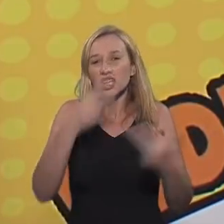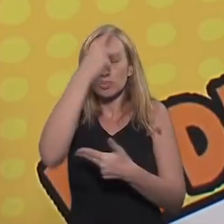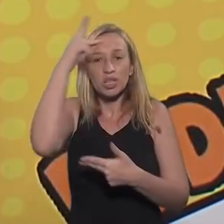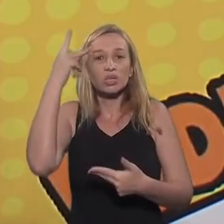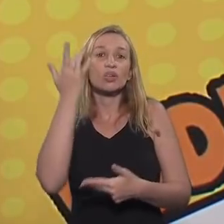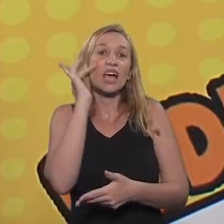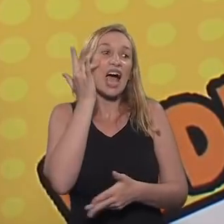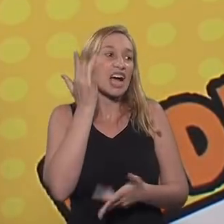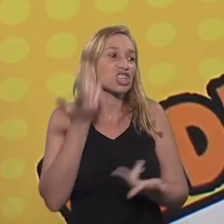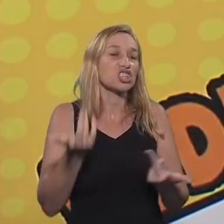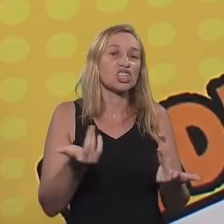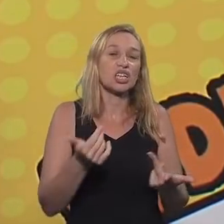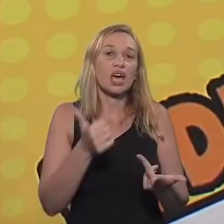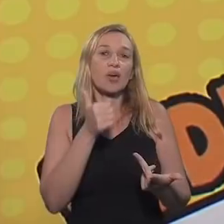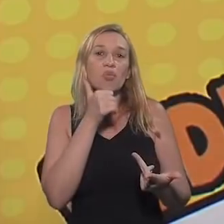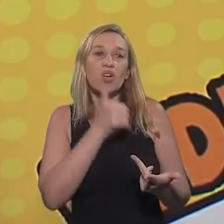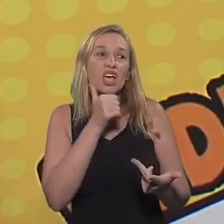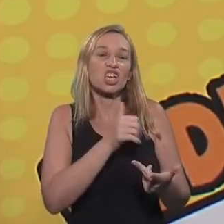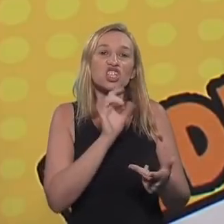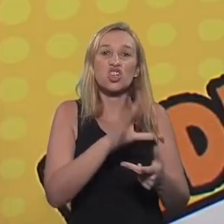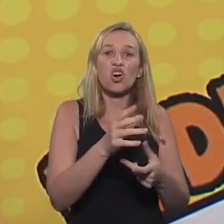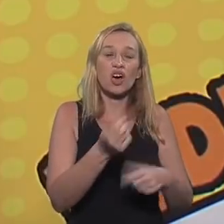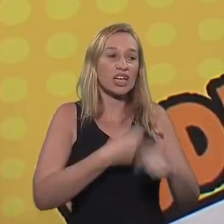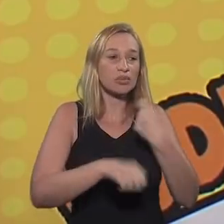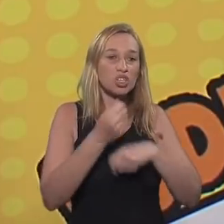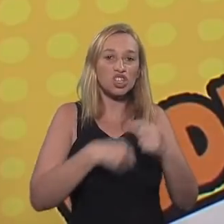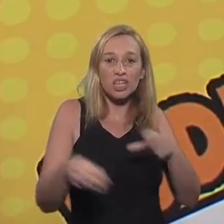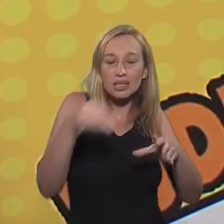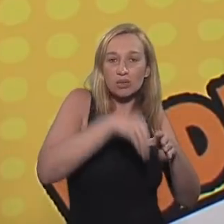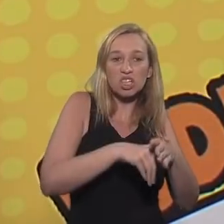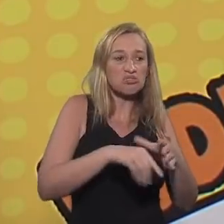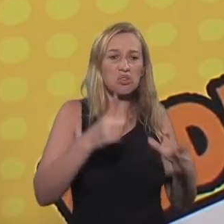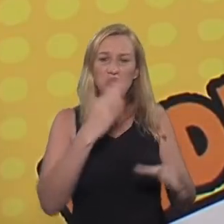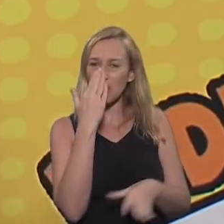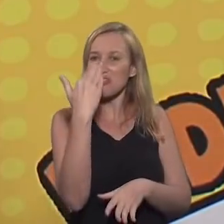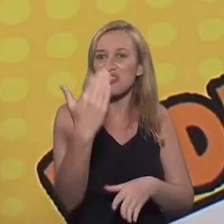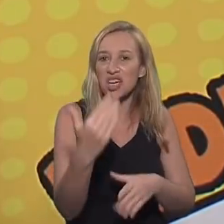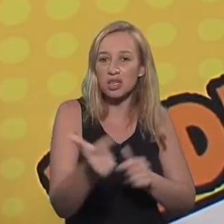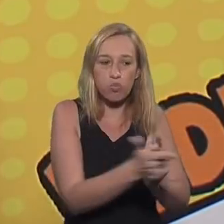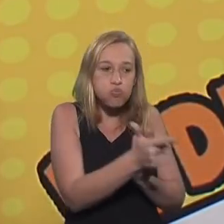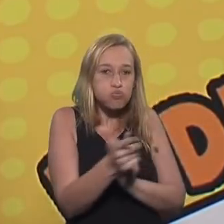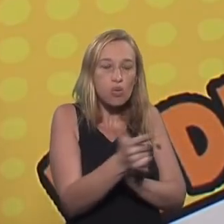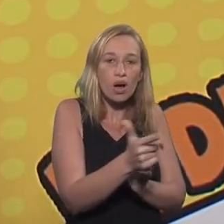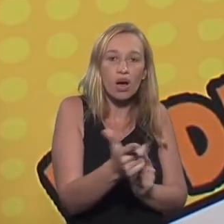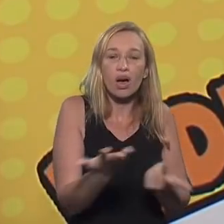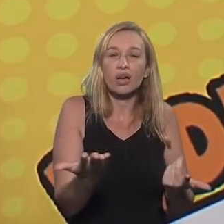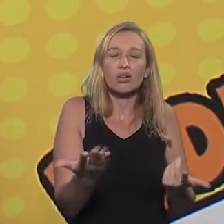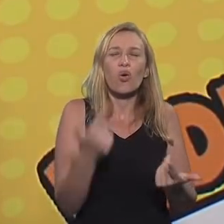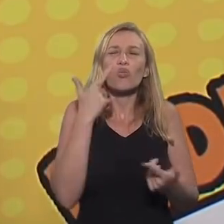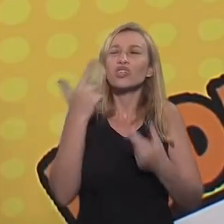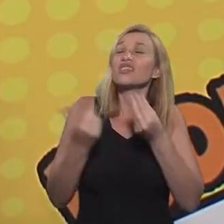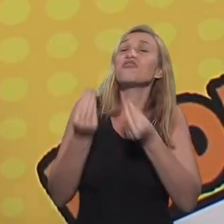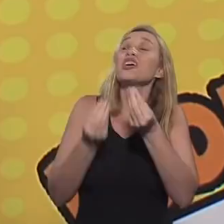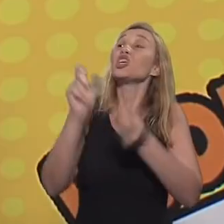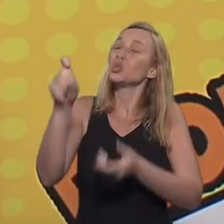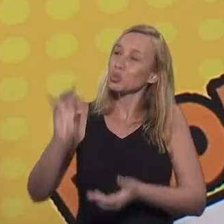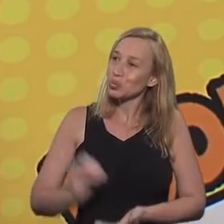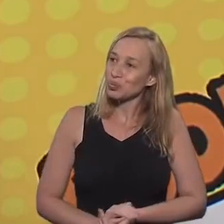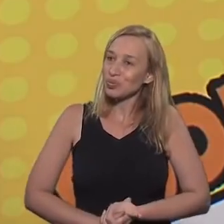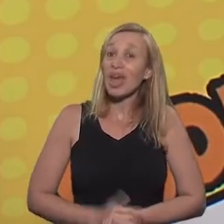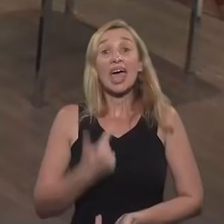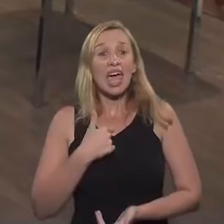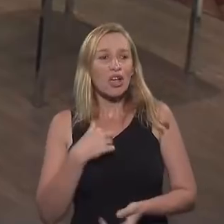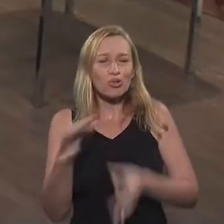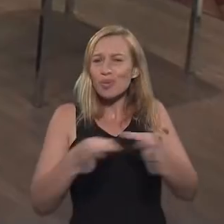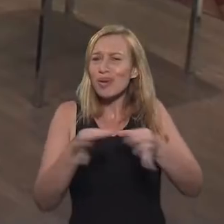acabam achando que as mulheres vão fazer só aquele serviço administrativo e não vão para a frente do combate, né? Como é que vocês veem essa questão